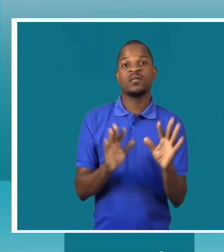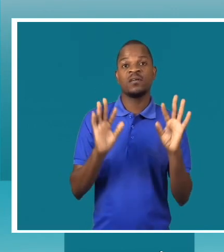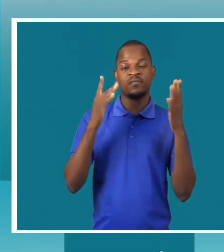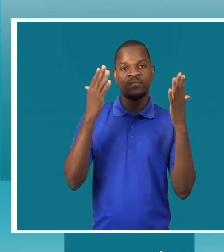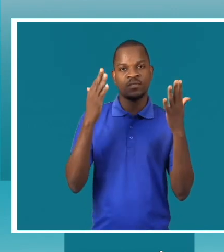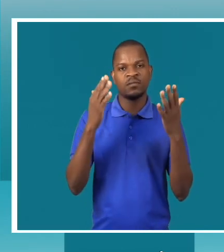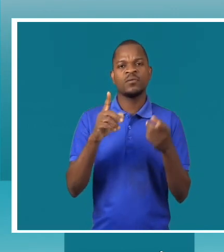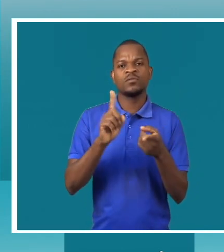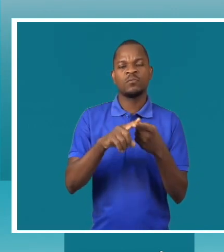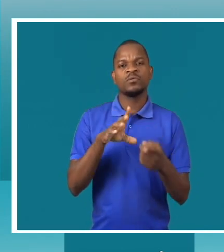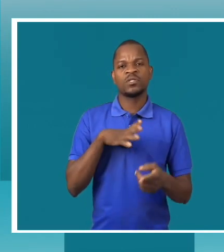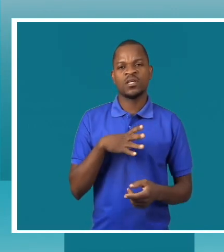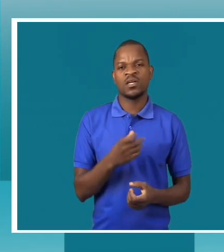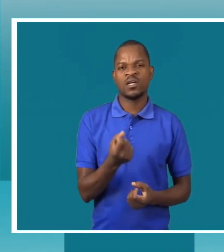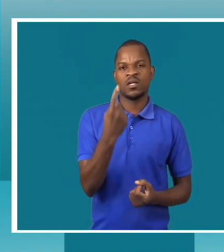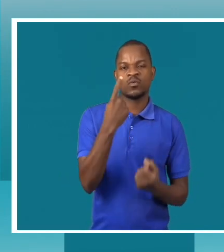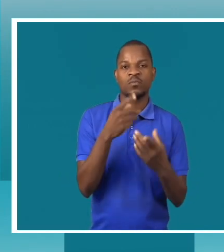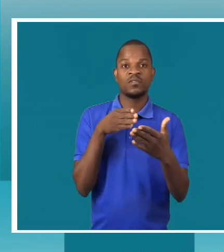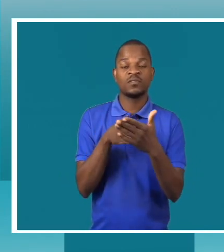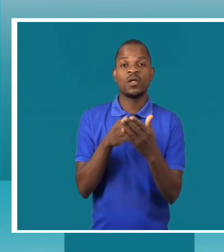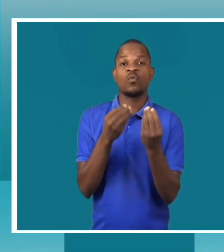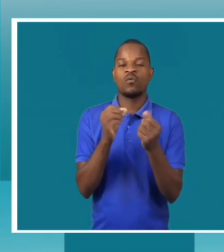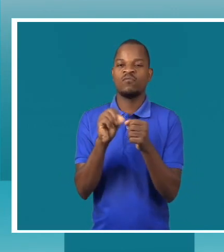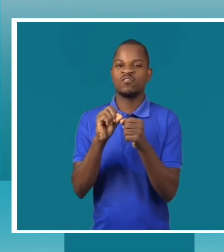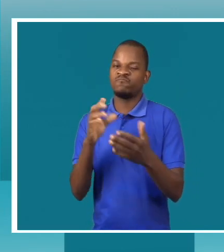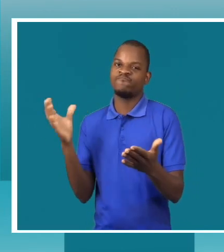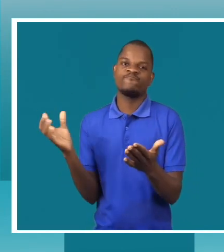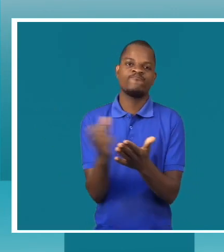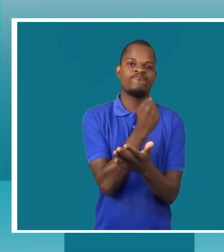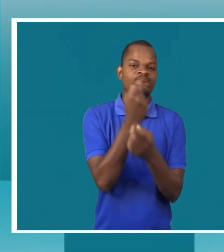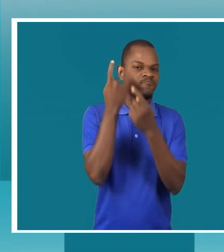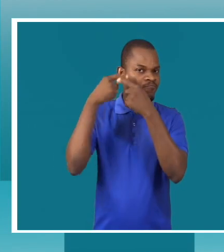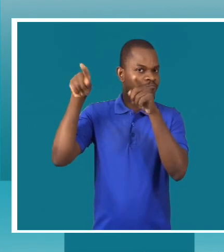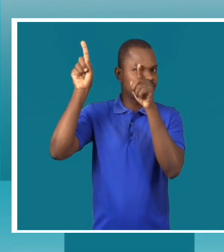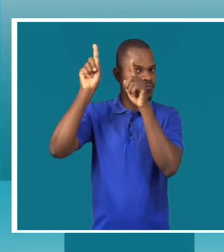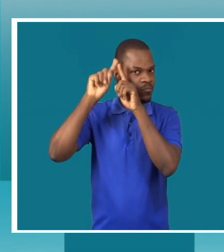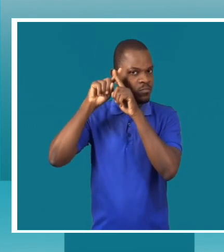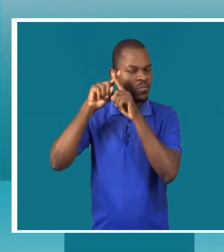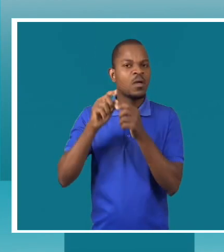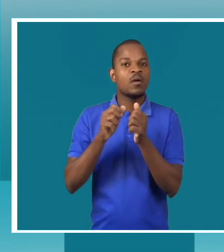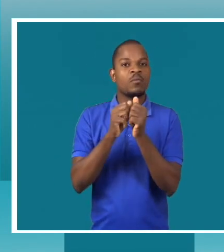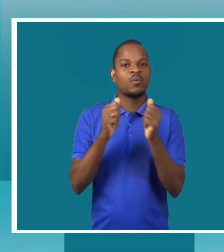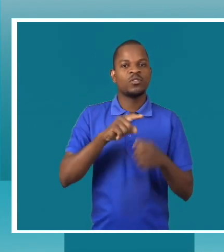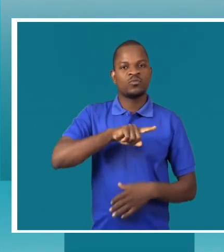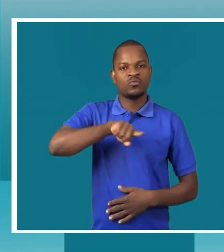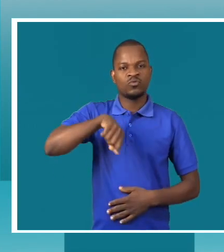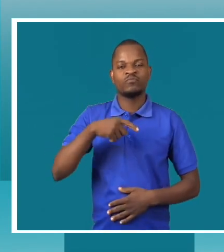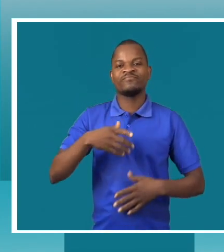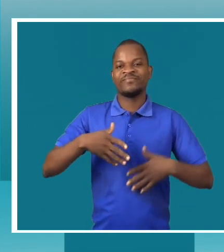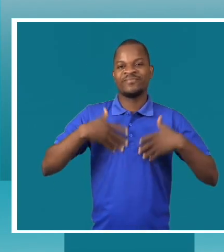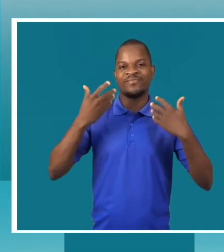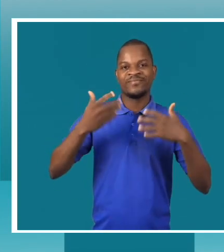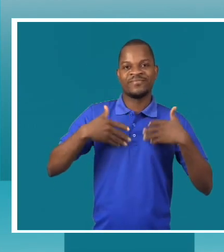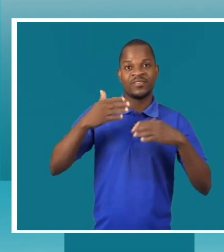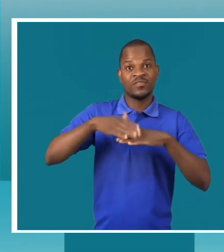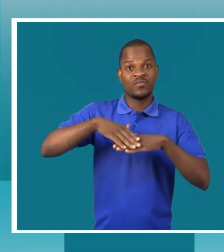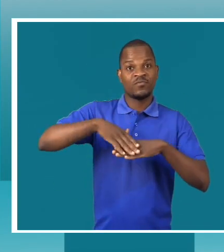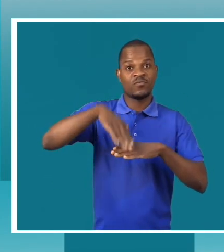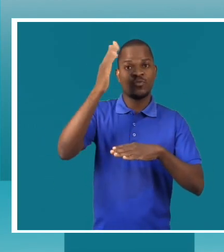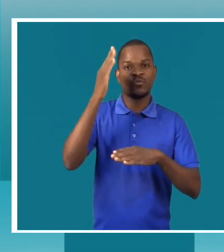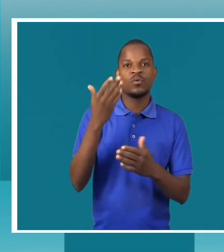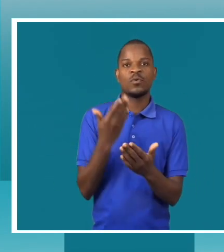em suas vidas e têm dificuldades em realizar os seus sonhos. Estamos, portanto, muito felizes